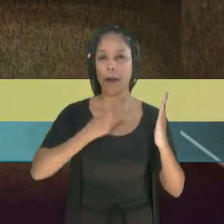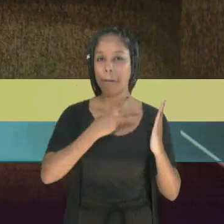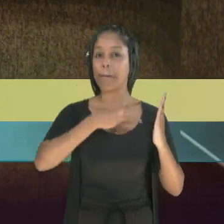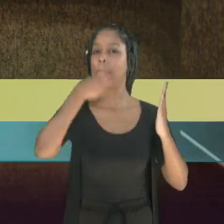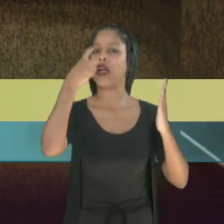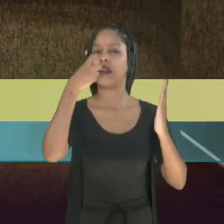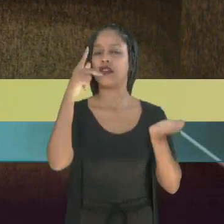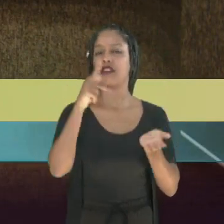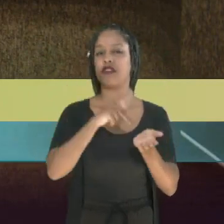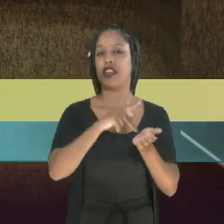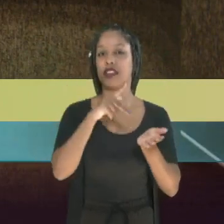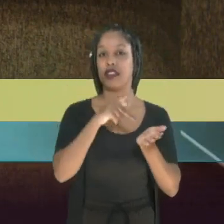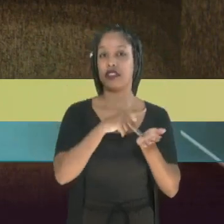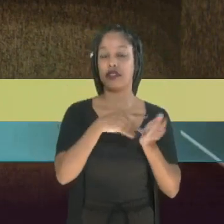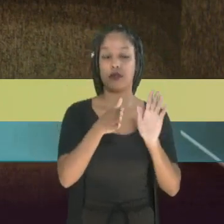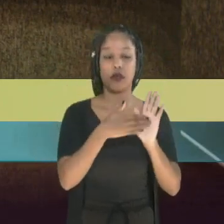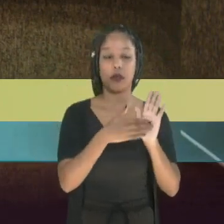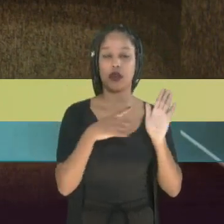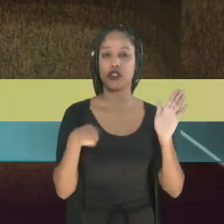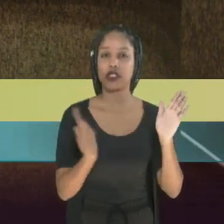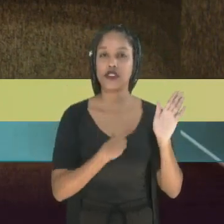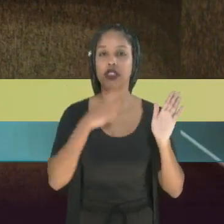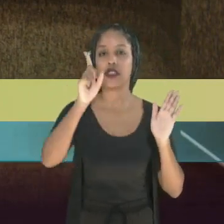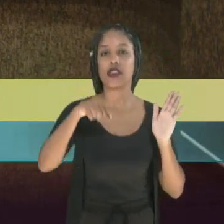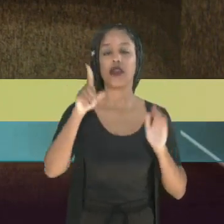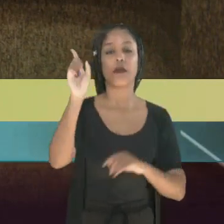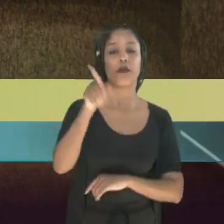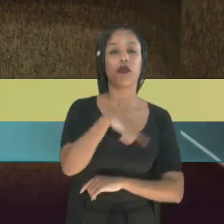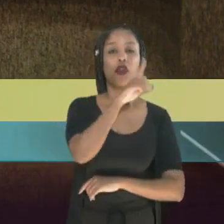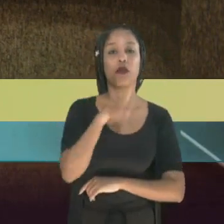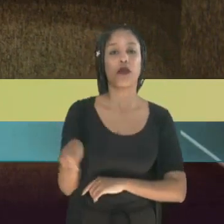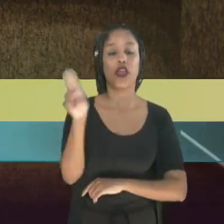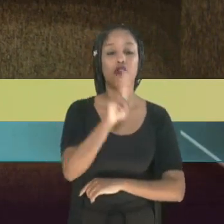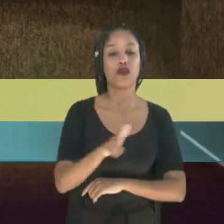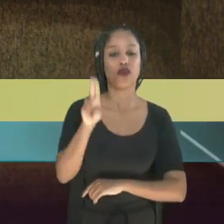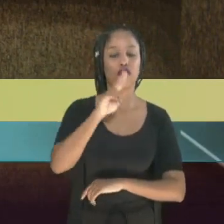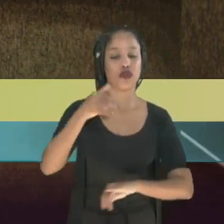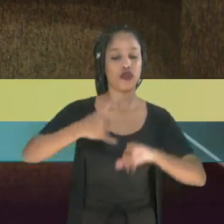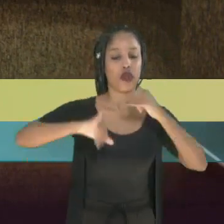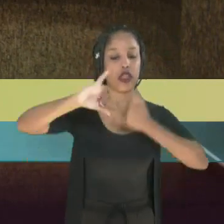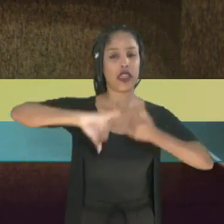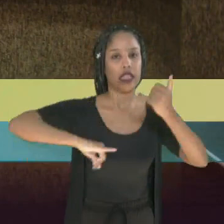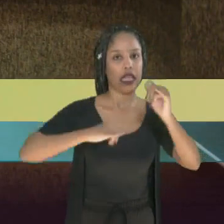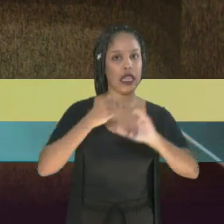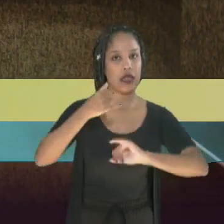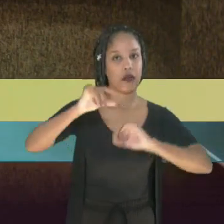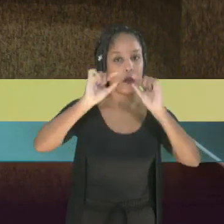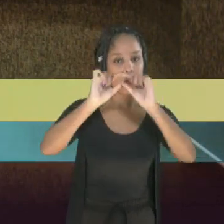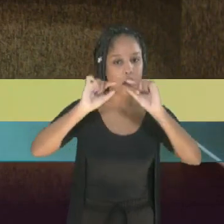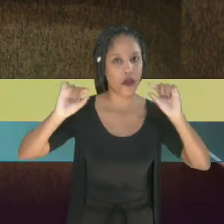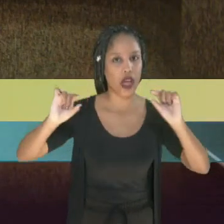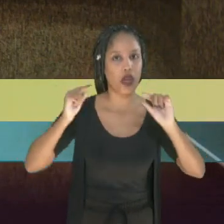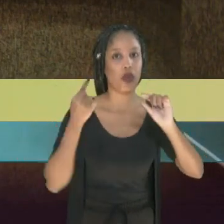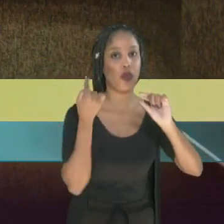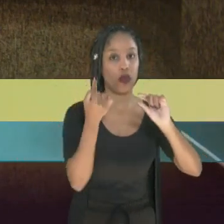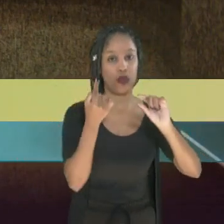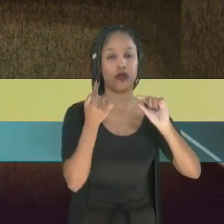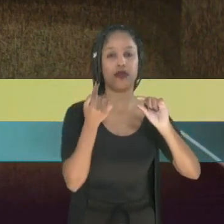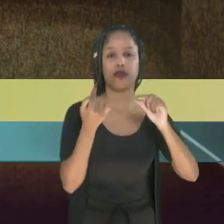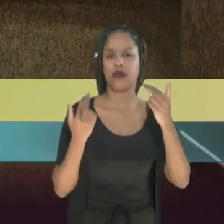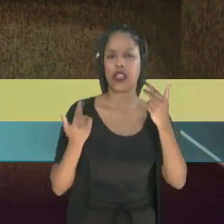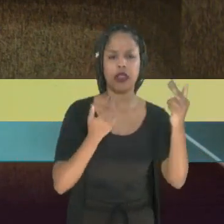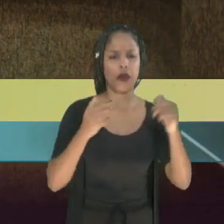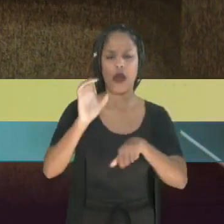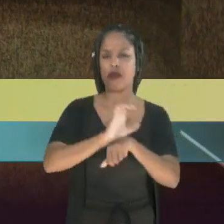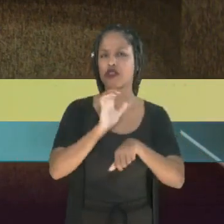nossa proposição trata de proibir o uso do princípio ativo em questão, como está sendo feito em